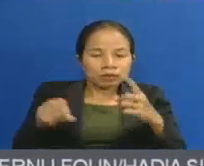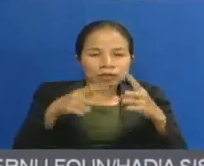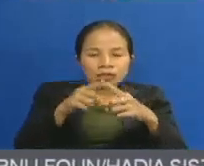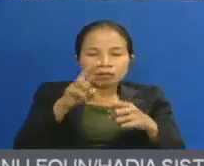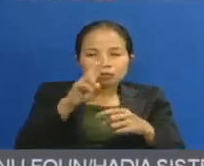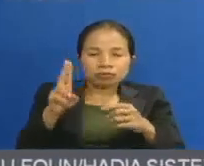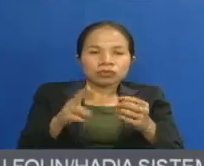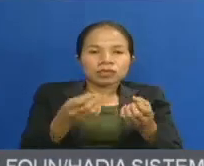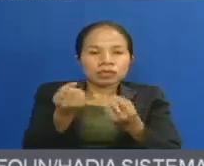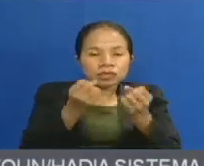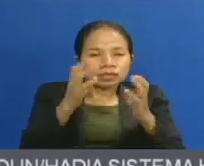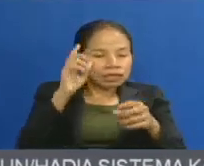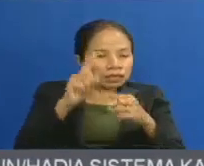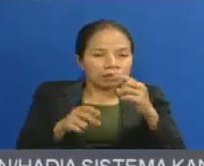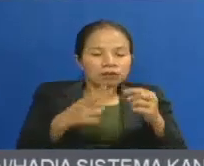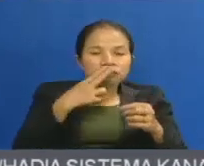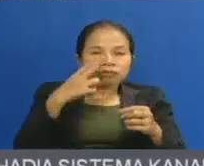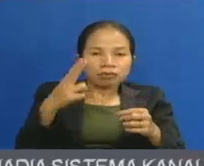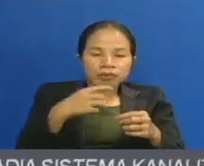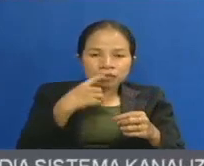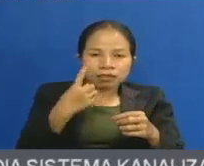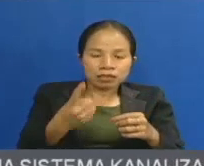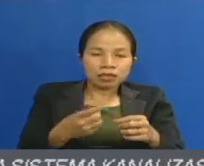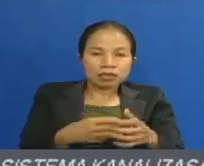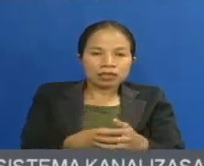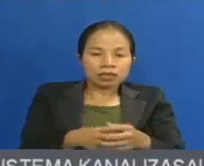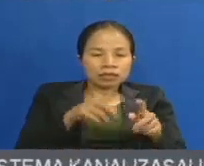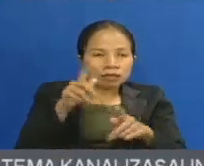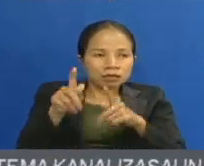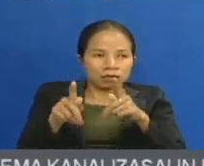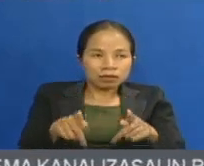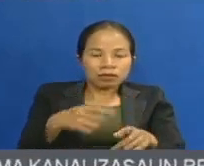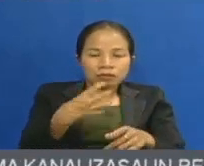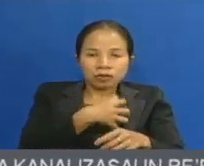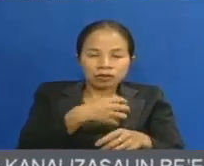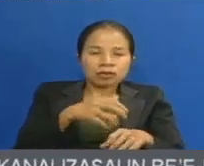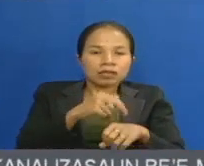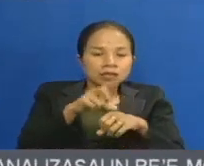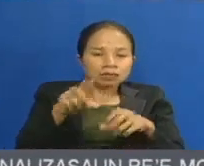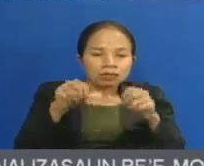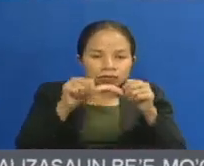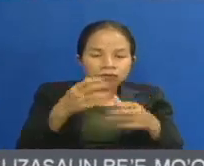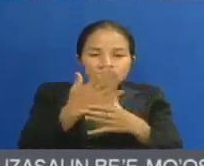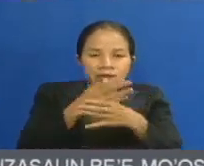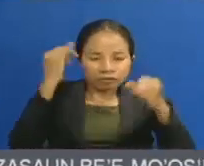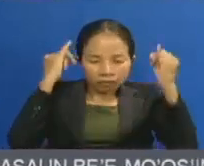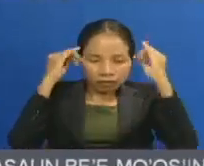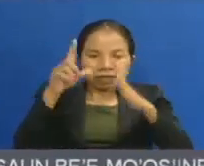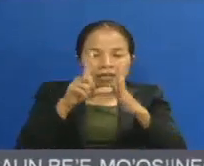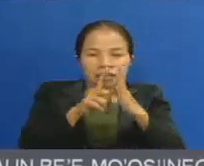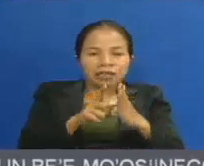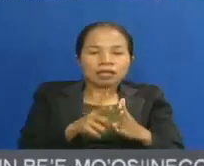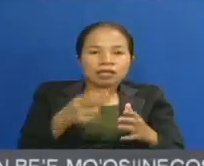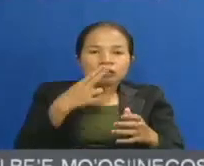transporte la bele fuma. Ne argumenta policiamento comunitária nacional, mas continua a la socialização lei tabaco